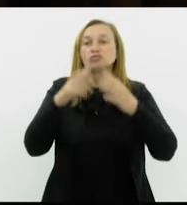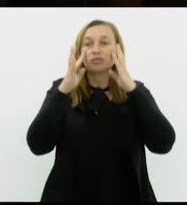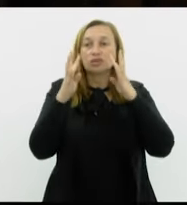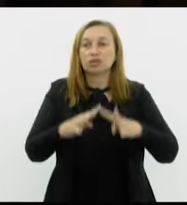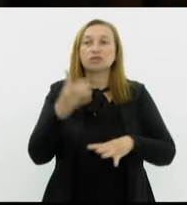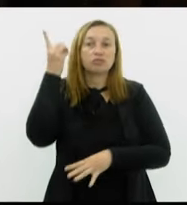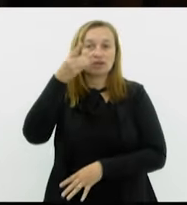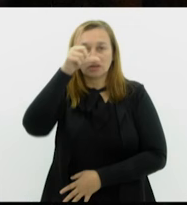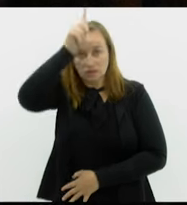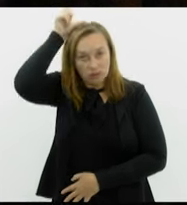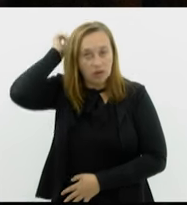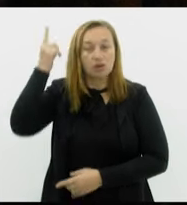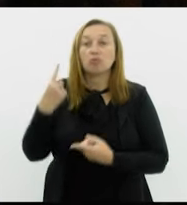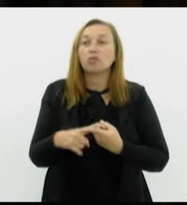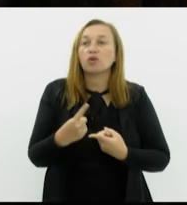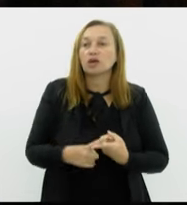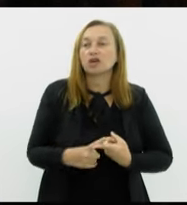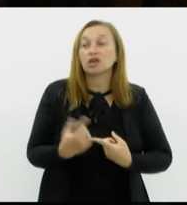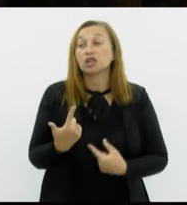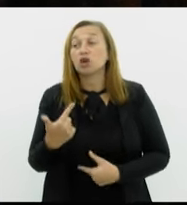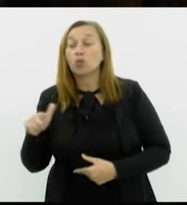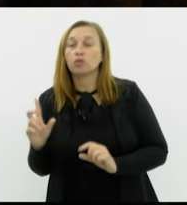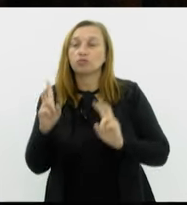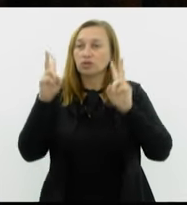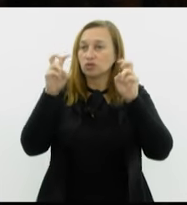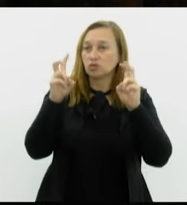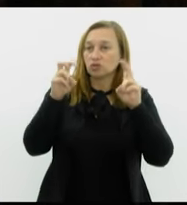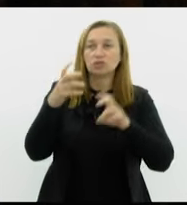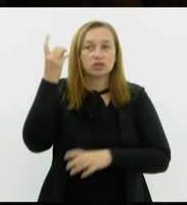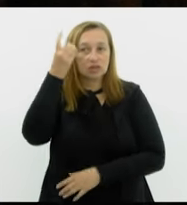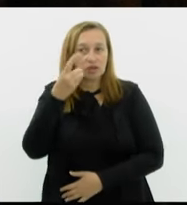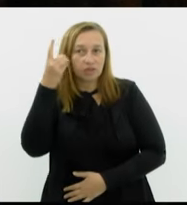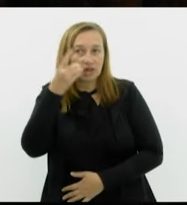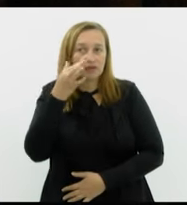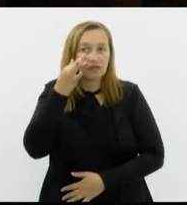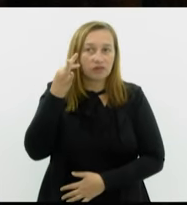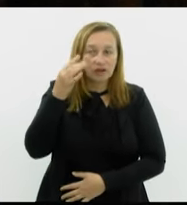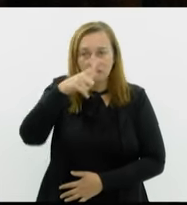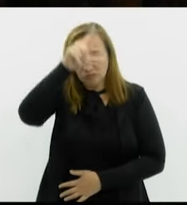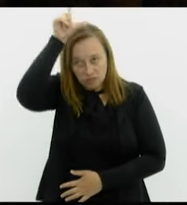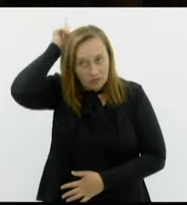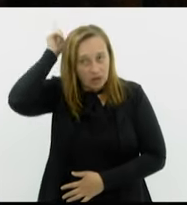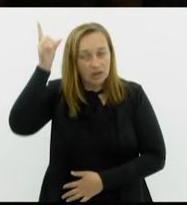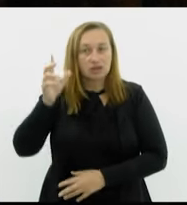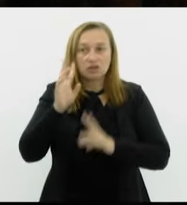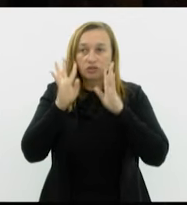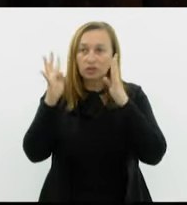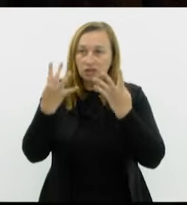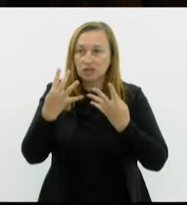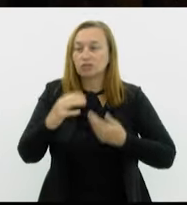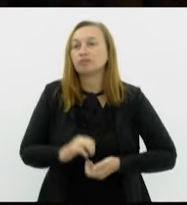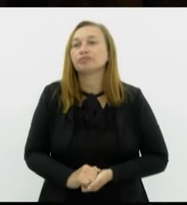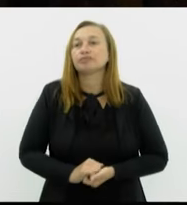Paulo? Porque, assim, tem um outro fator, deputado Flávio, deputado Luiz Paulo, que eu queria chamar a atenção.